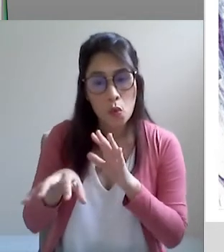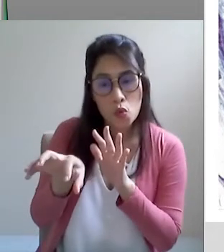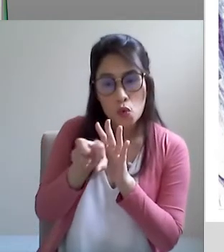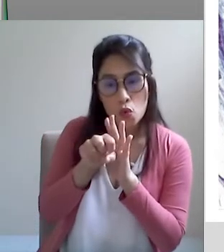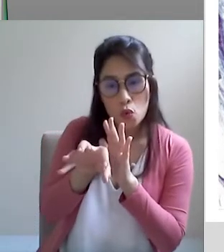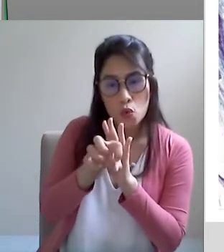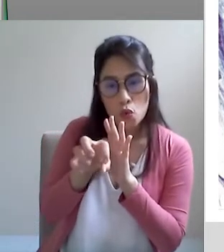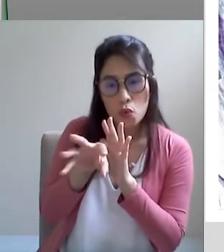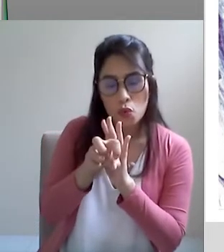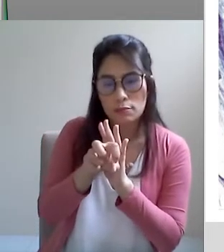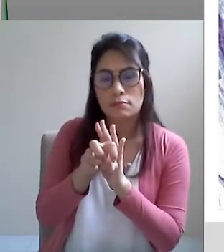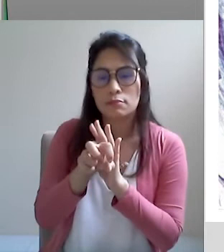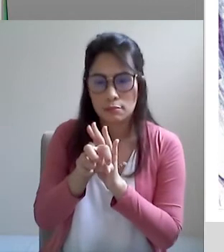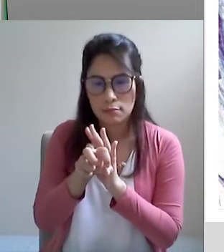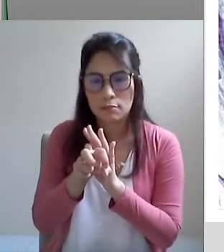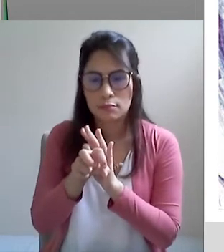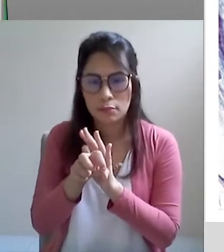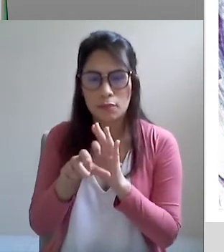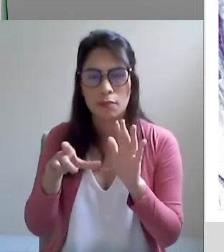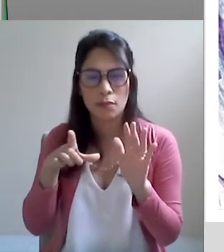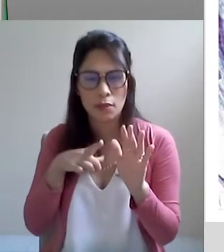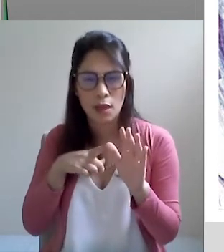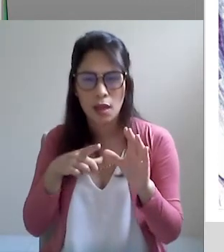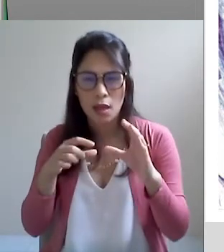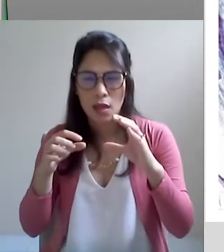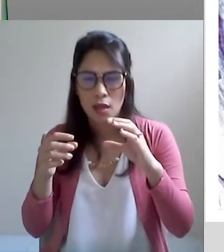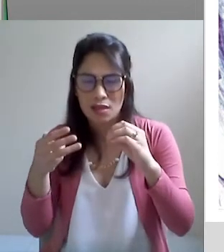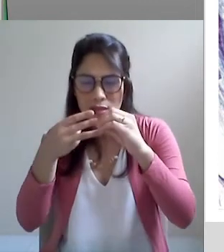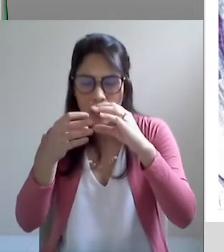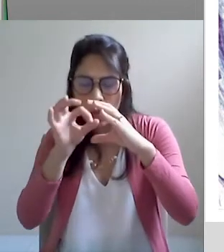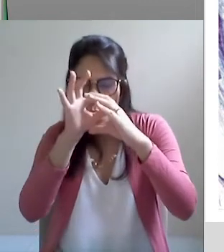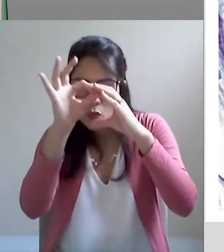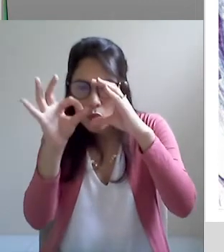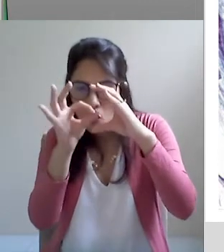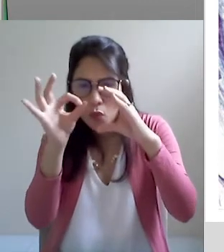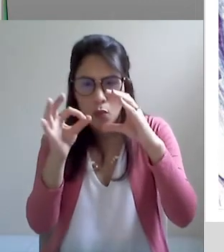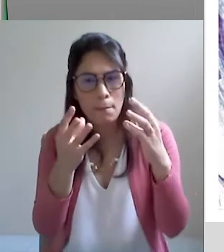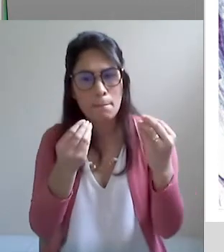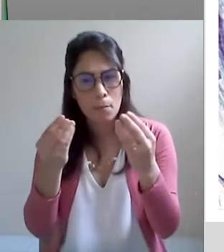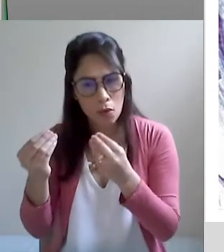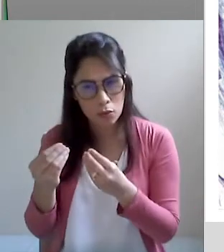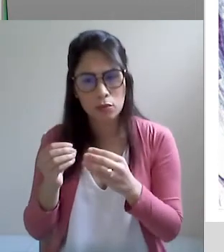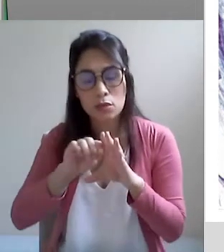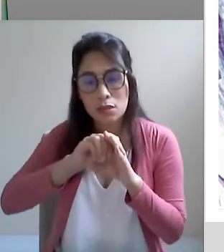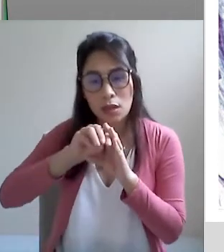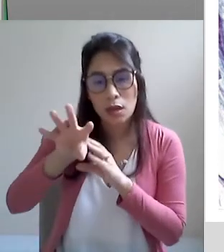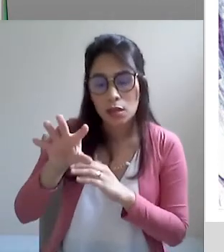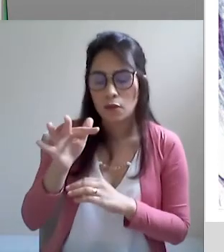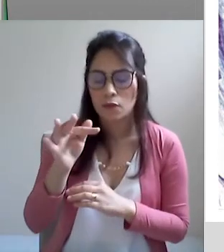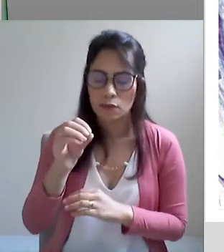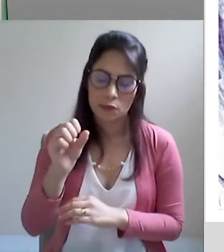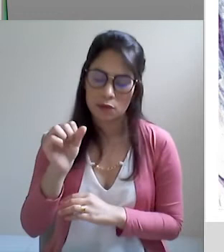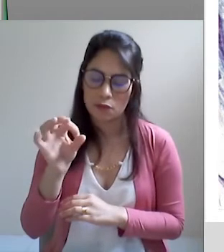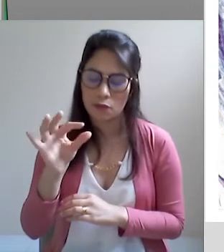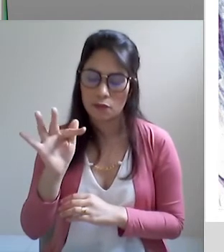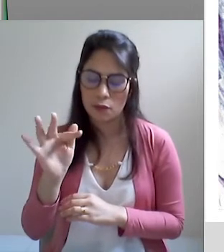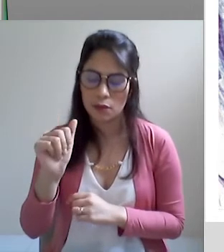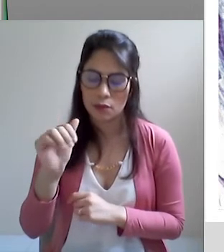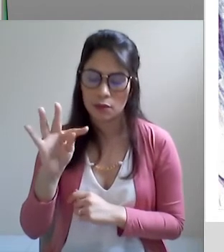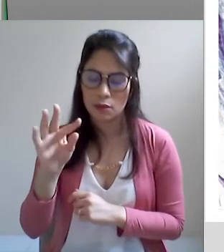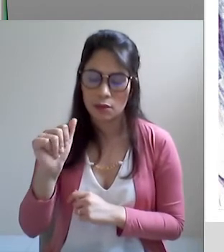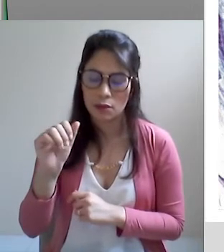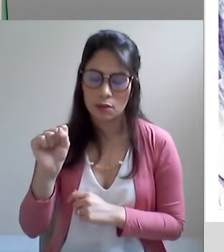óssea. São derivados de monócito. São células multinucleadas que secretam fosfatase